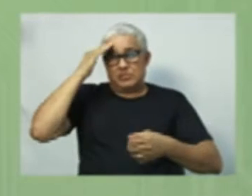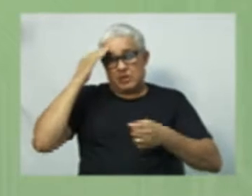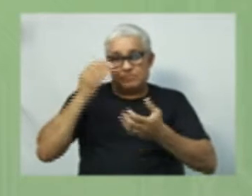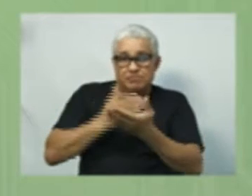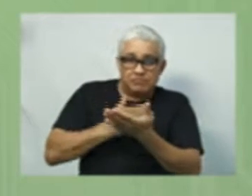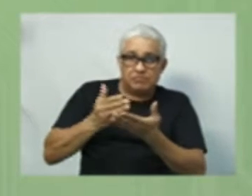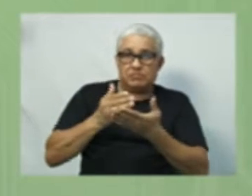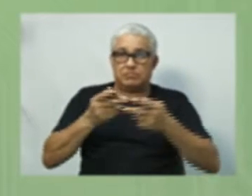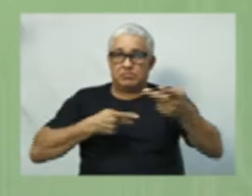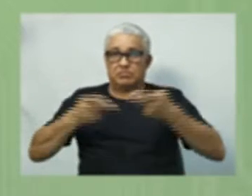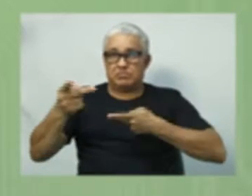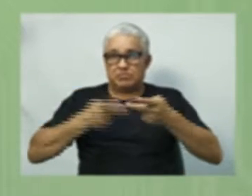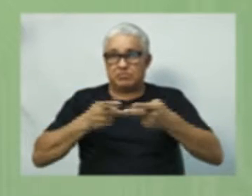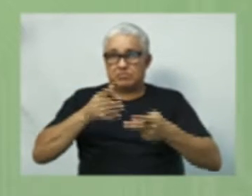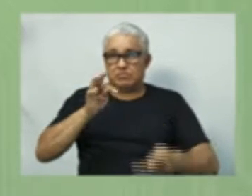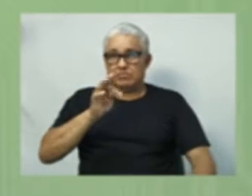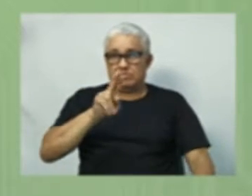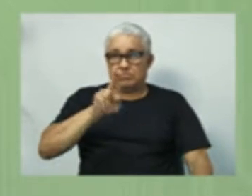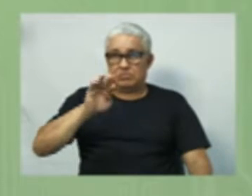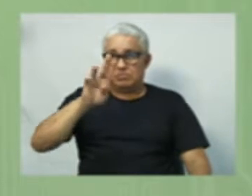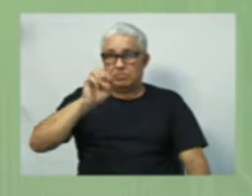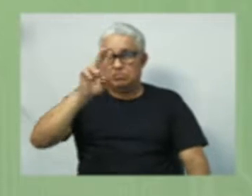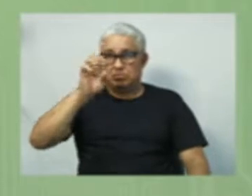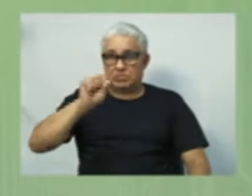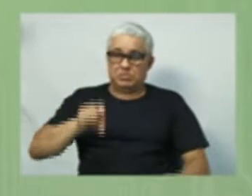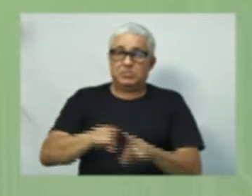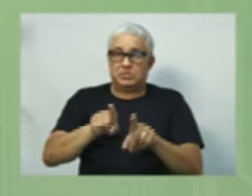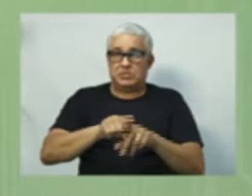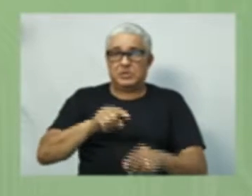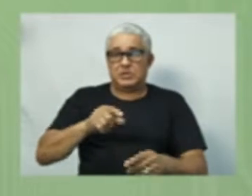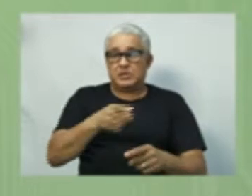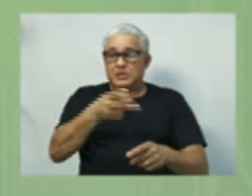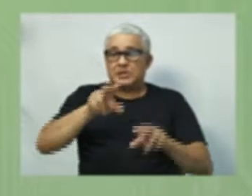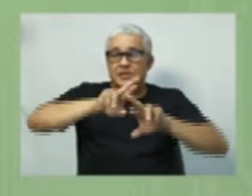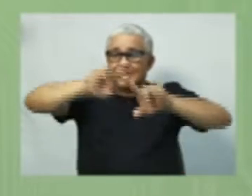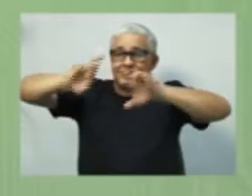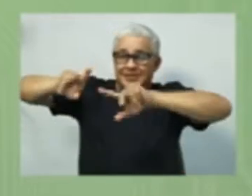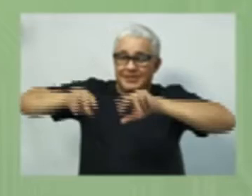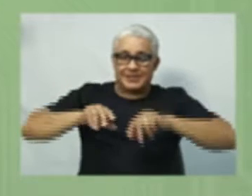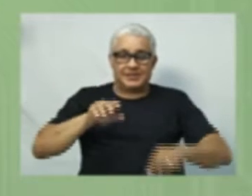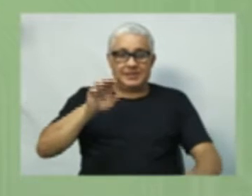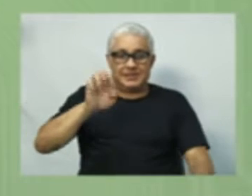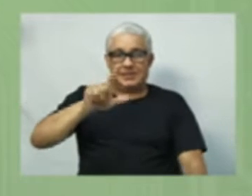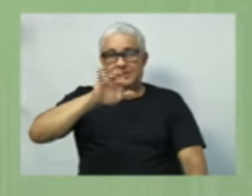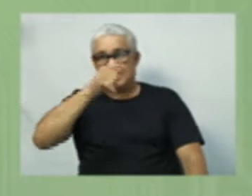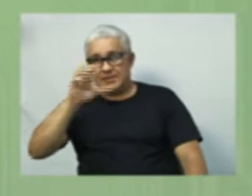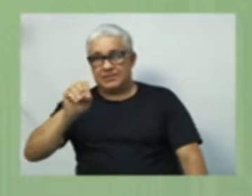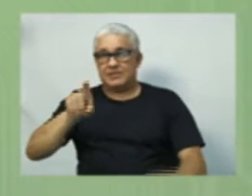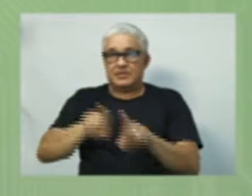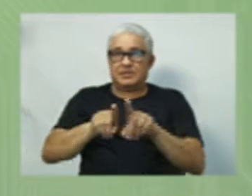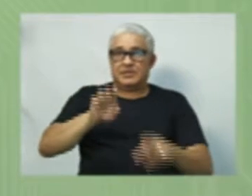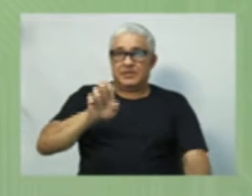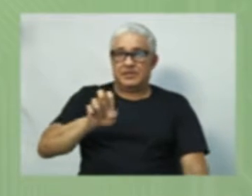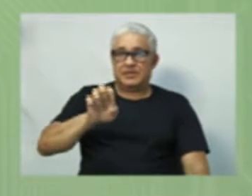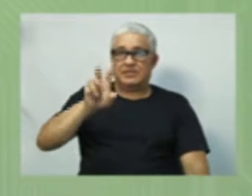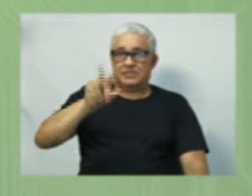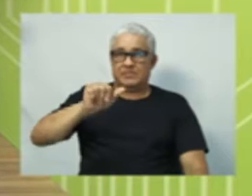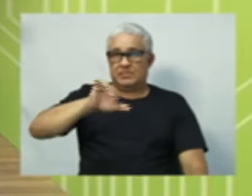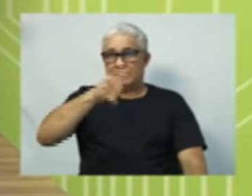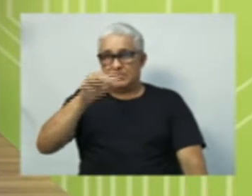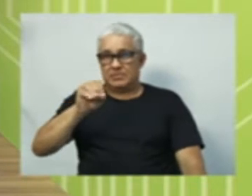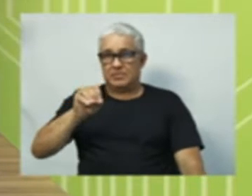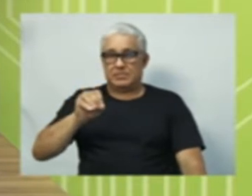tributário, distinguir os conceitos de elisão, elusão e evasão tributária. Portanto,